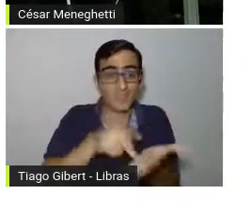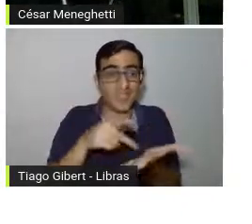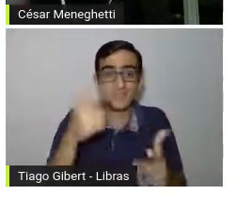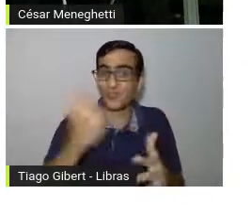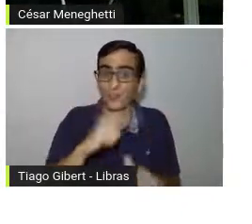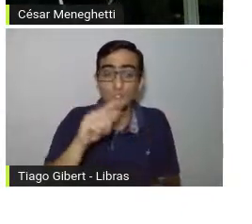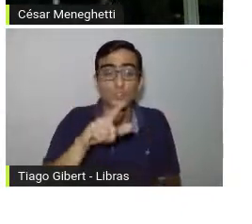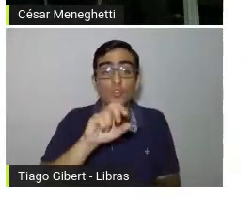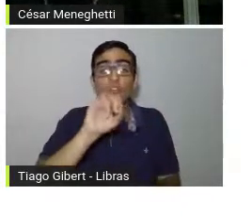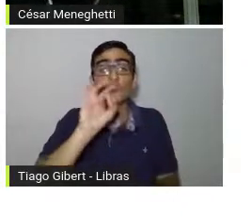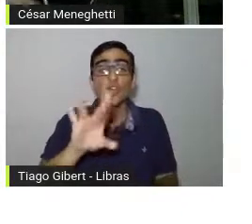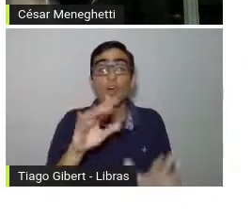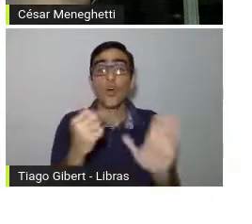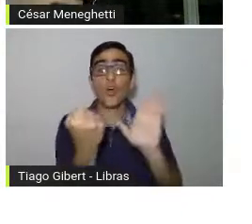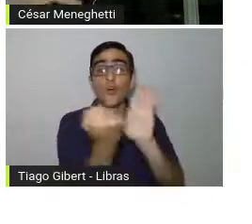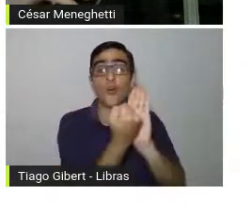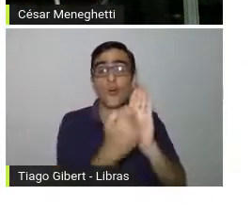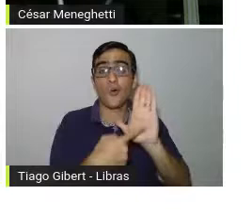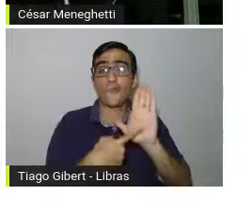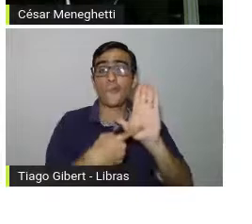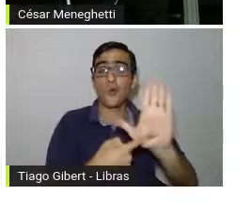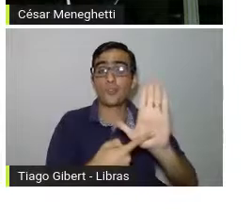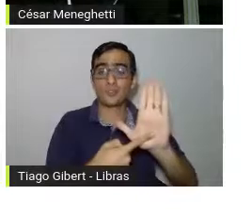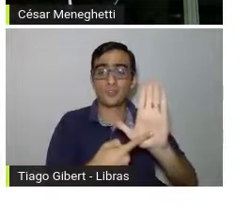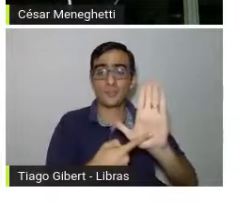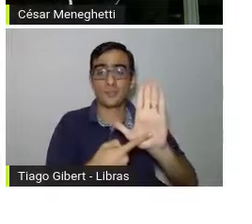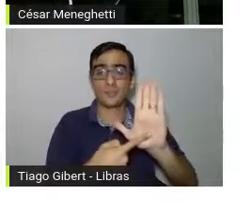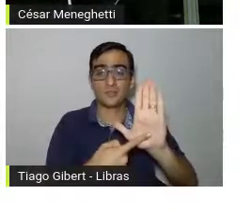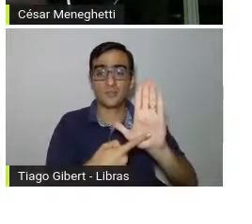um simulacro